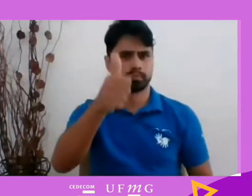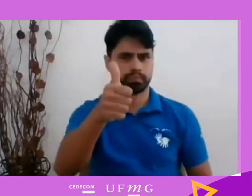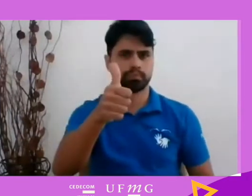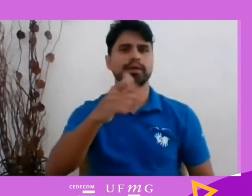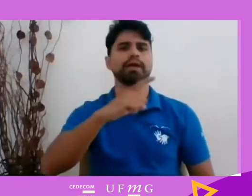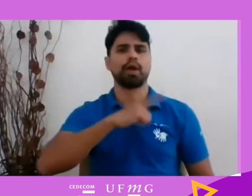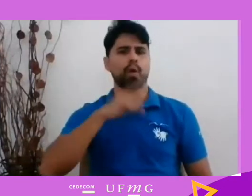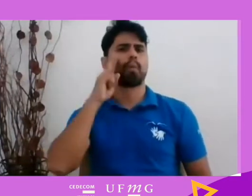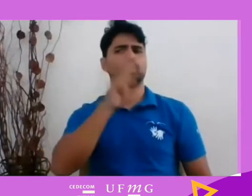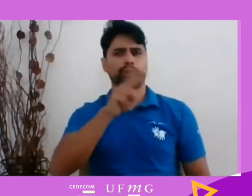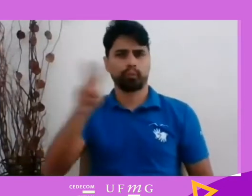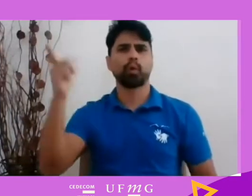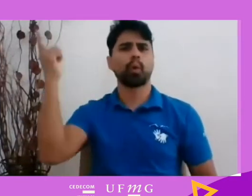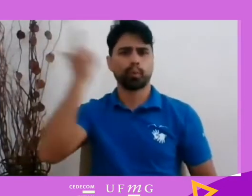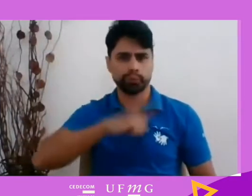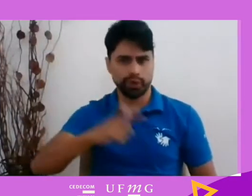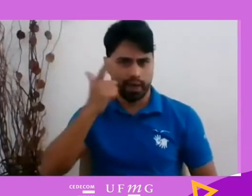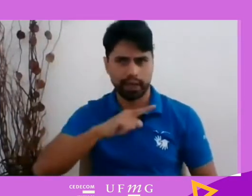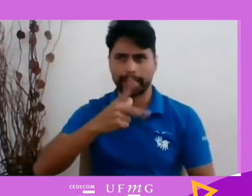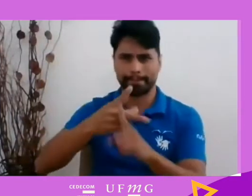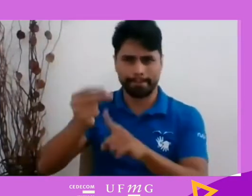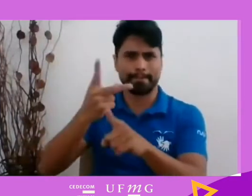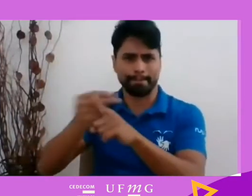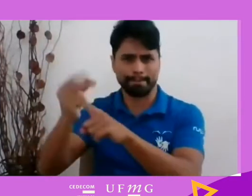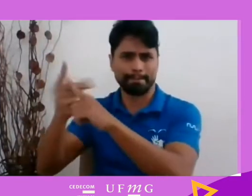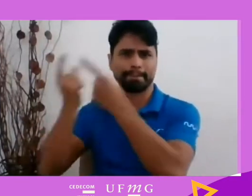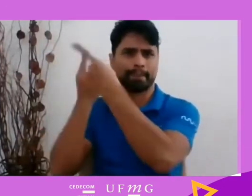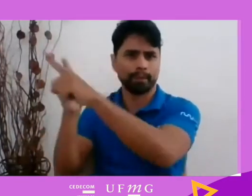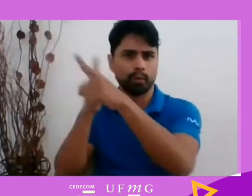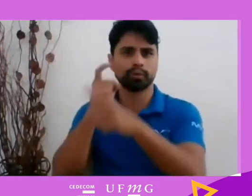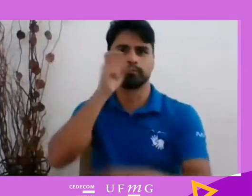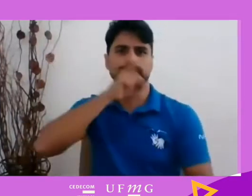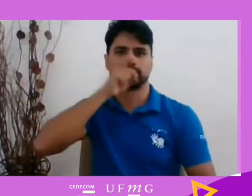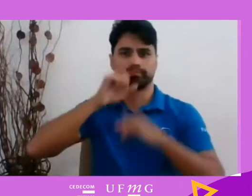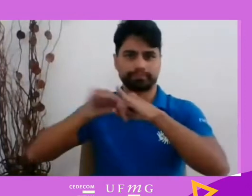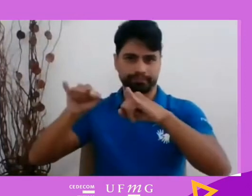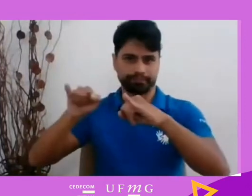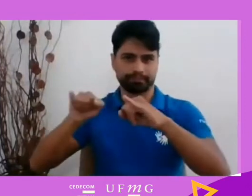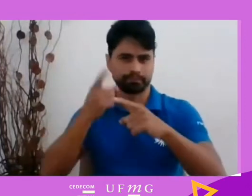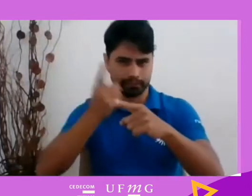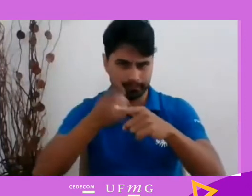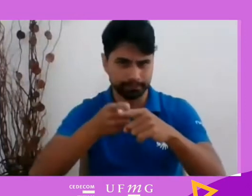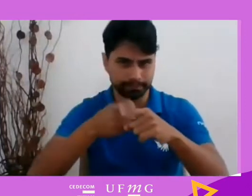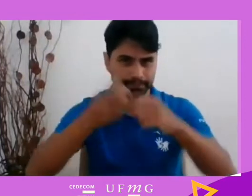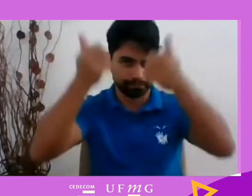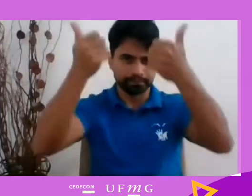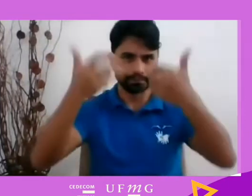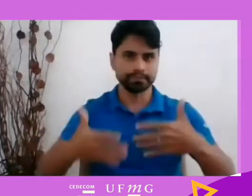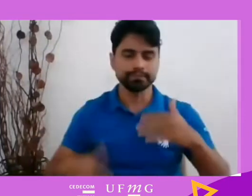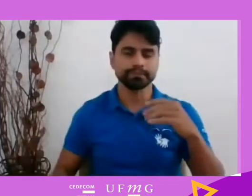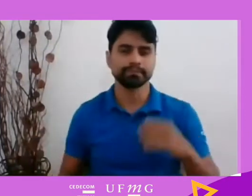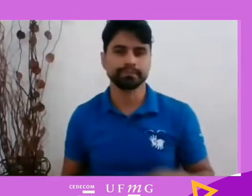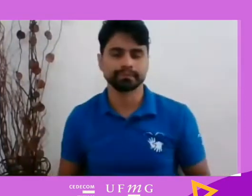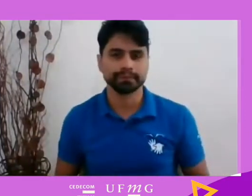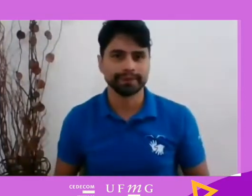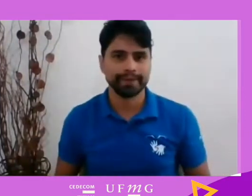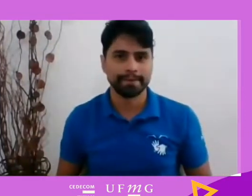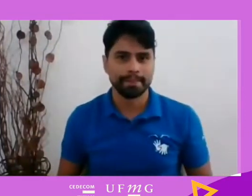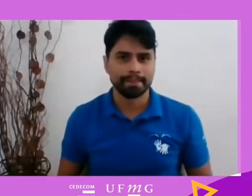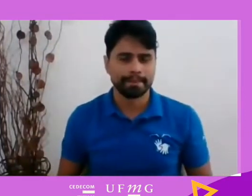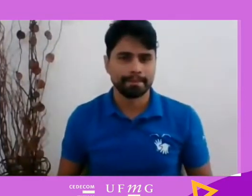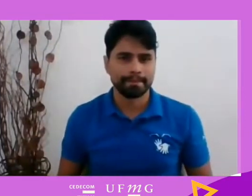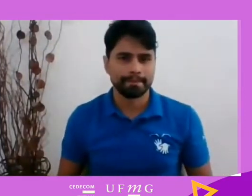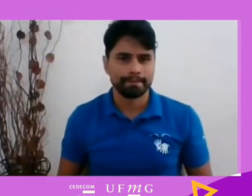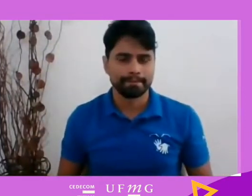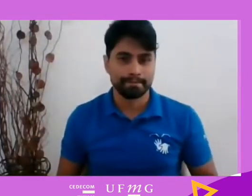grande êxito nos últimos tempos. Porque, olha só, que a gente tem que pensar o seguinte, o ativismo transmídia, ele não é nem